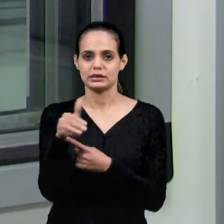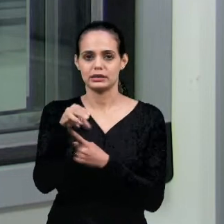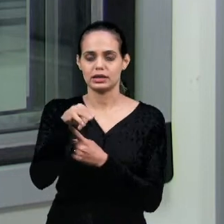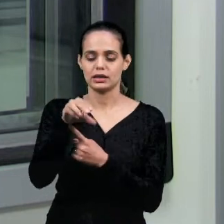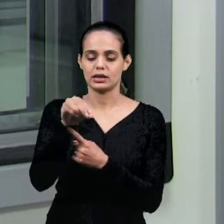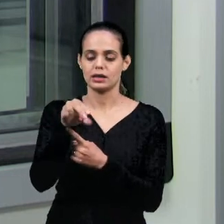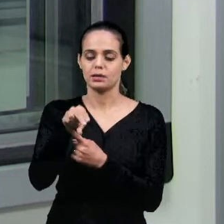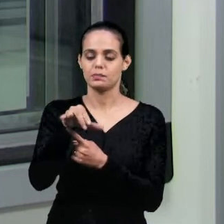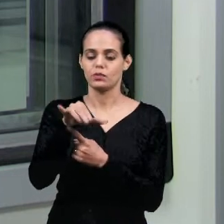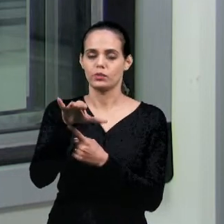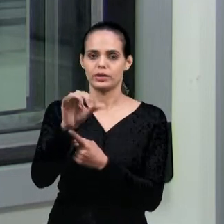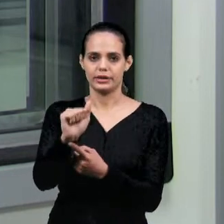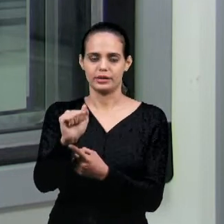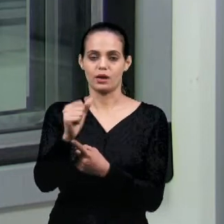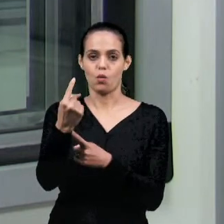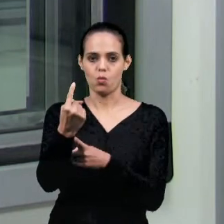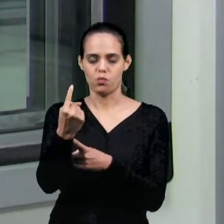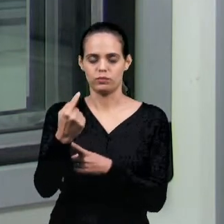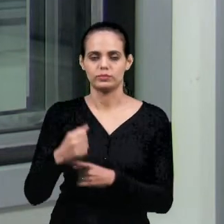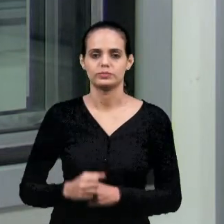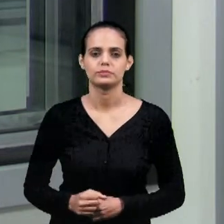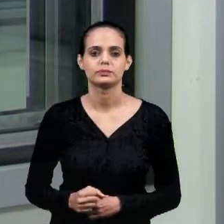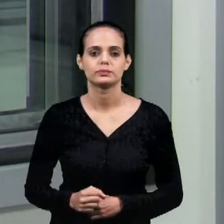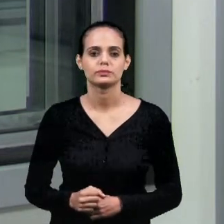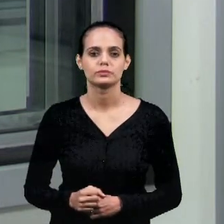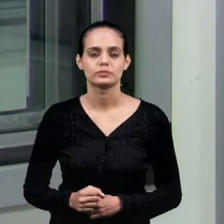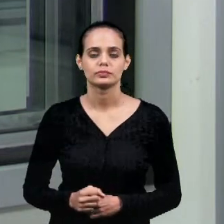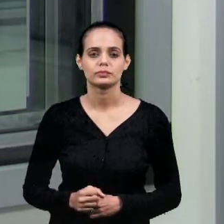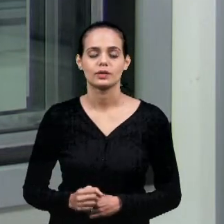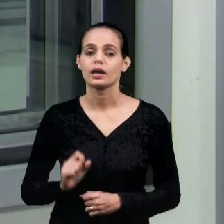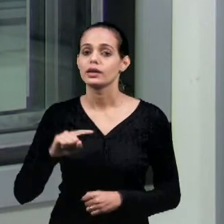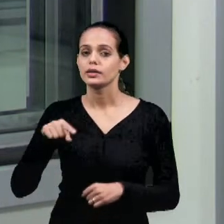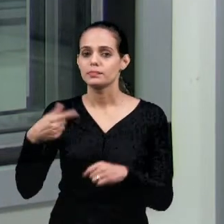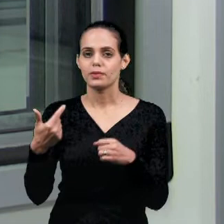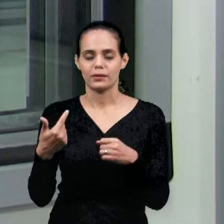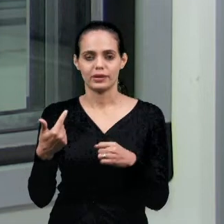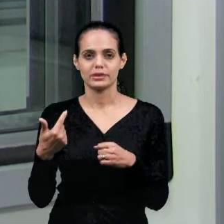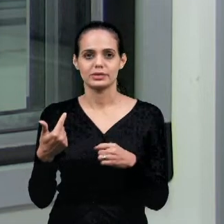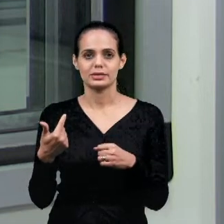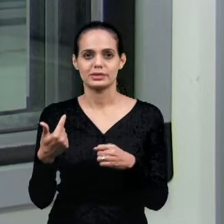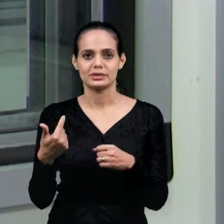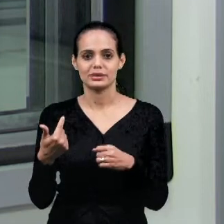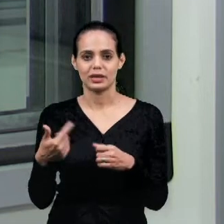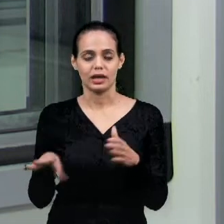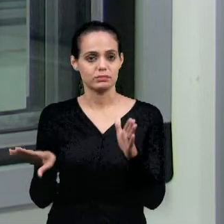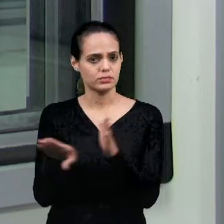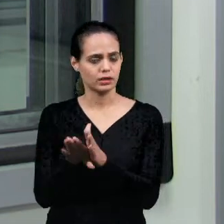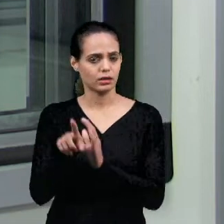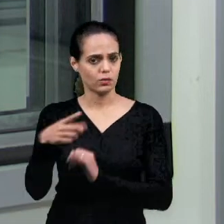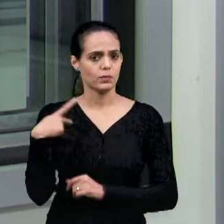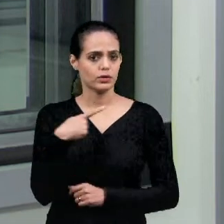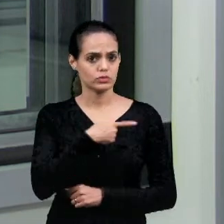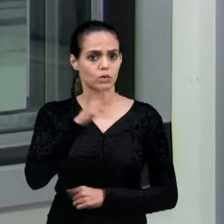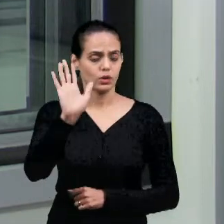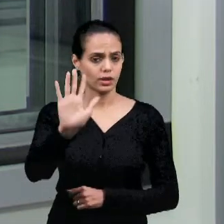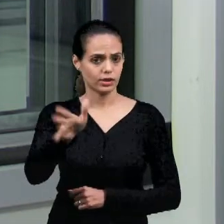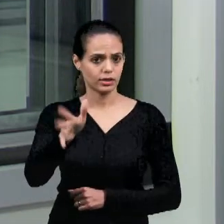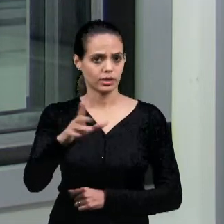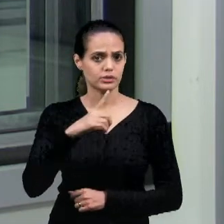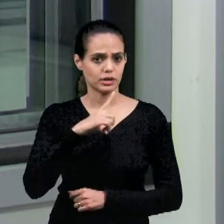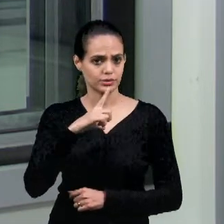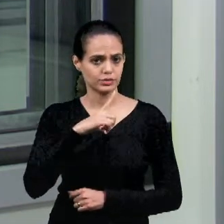primeira igreja ali em Santa Mônica. E dali nós abrimos não, quando eu cheguei, o pastor que estava lá, anterior a